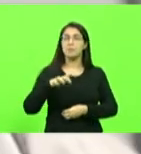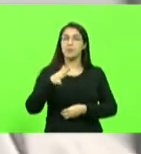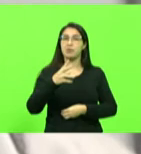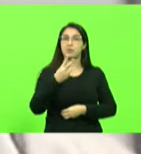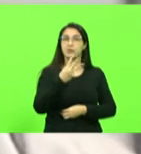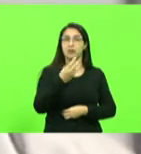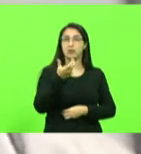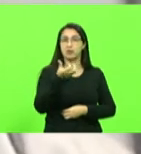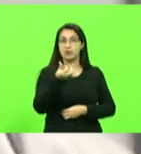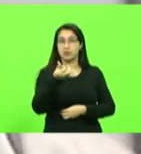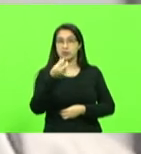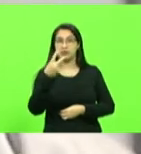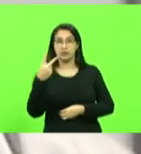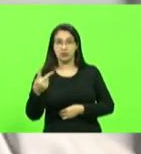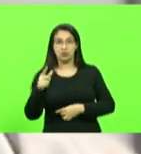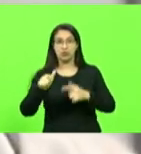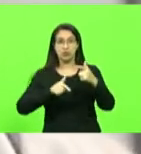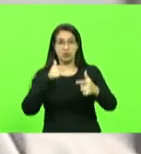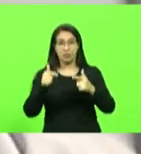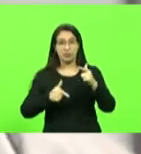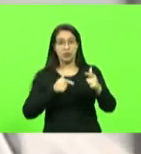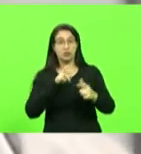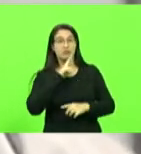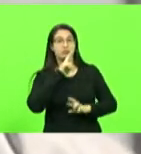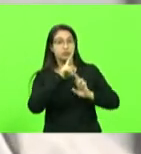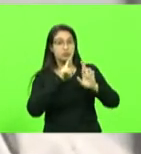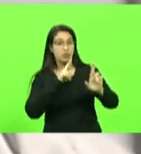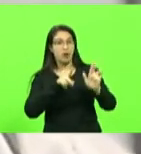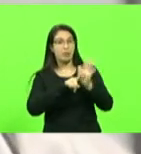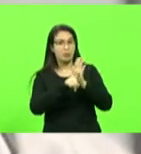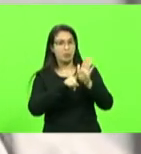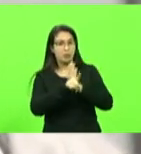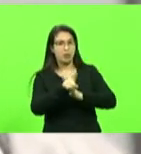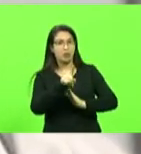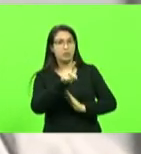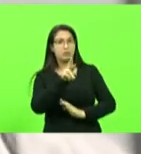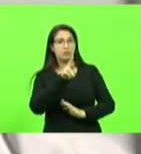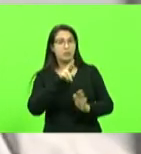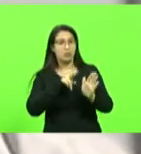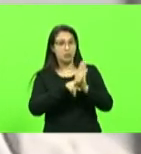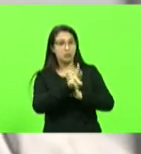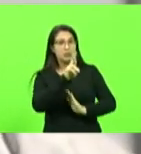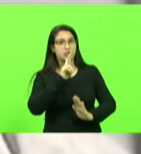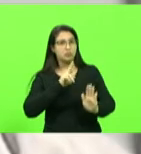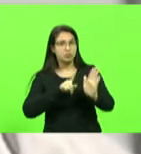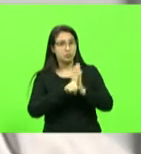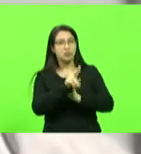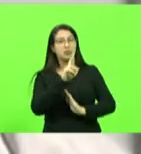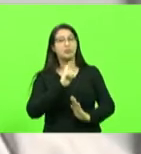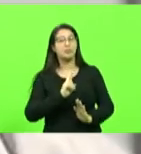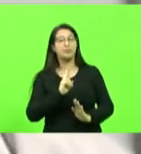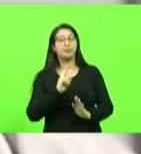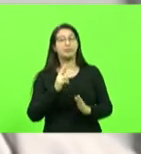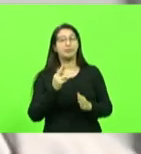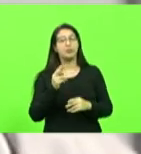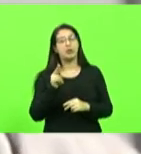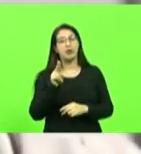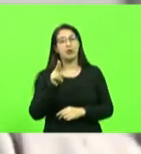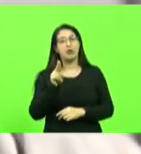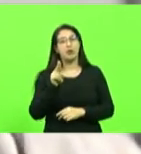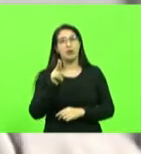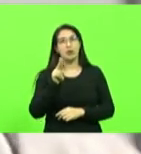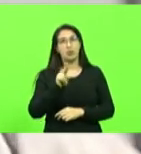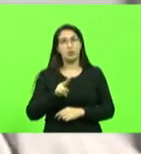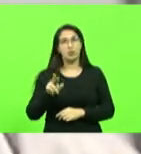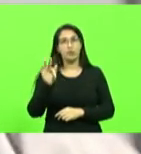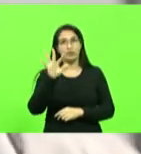362 trabalhadores respondendo à pesquisa. Essa pesquisa foi qualificada pelo Departamento de Serviço Social da Universidade Federal e foi